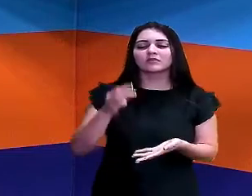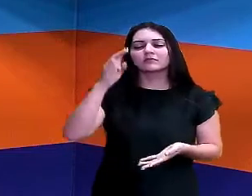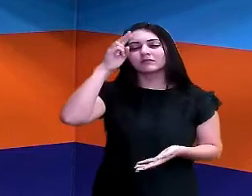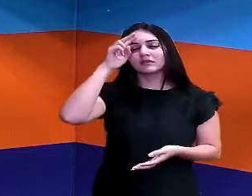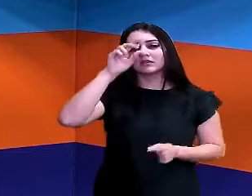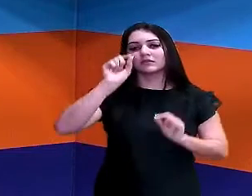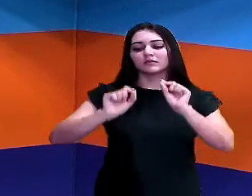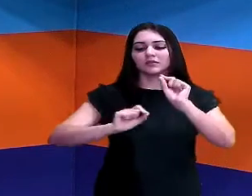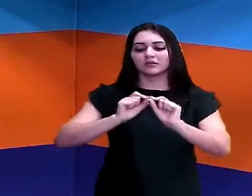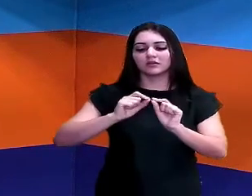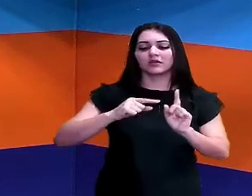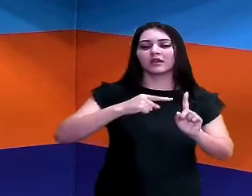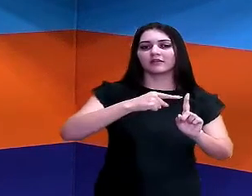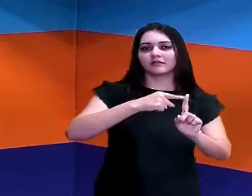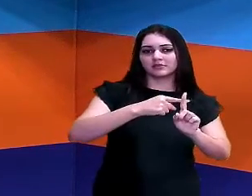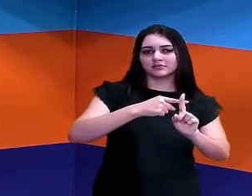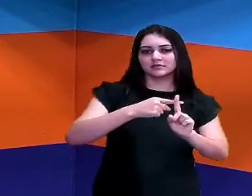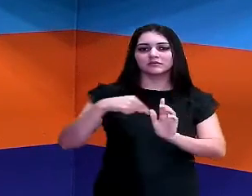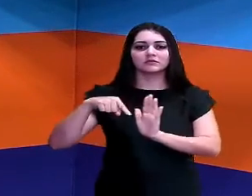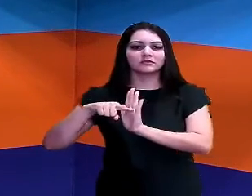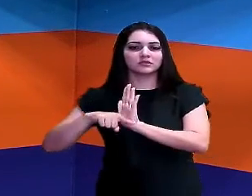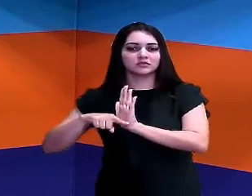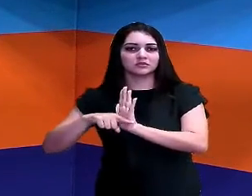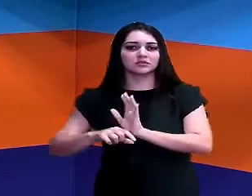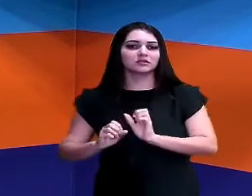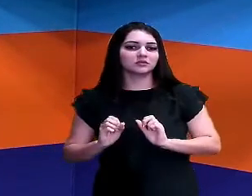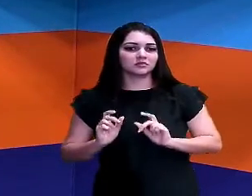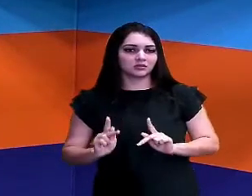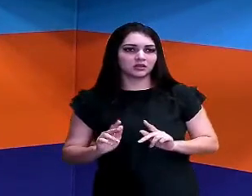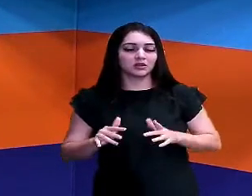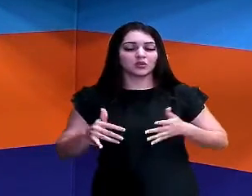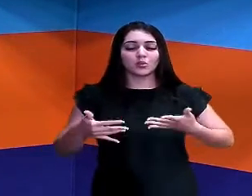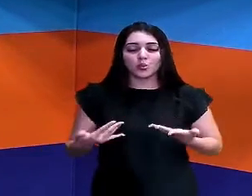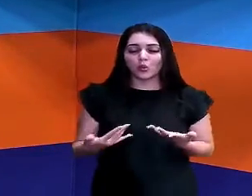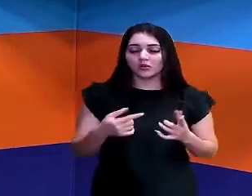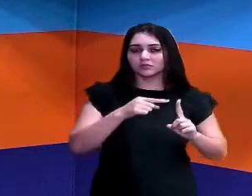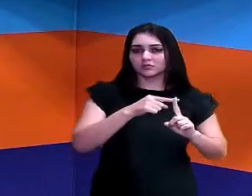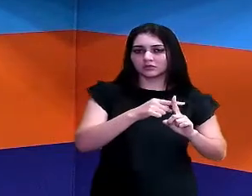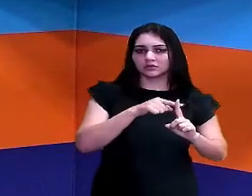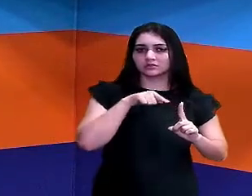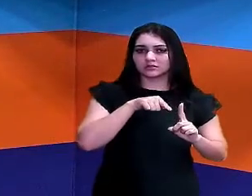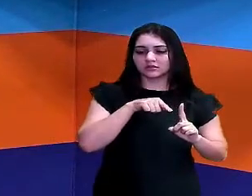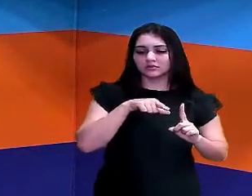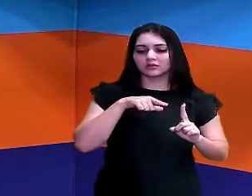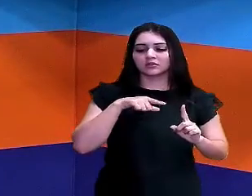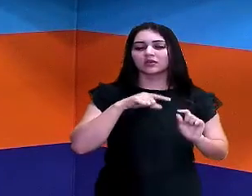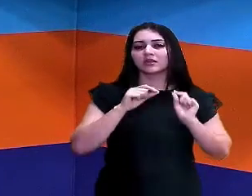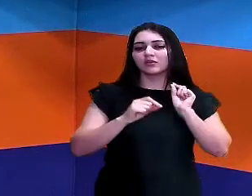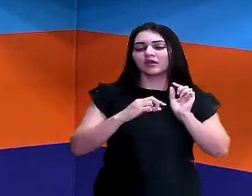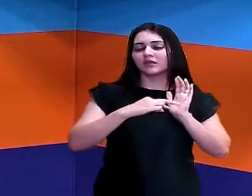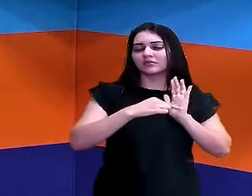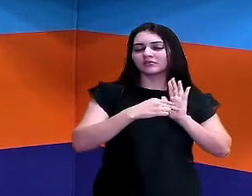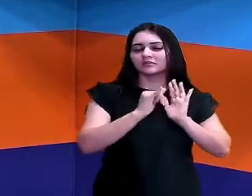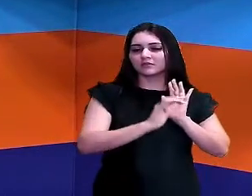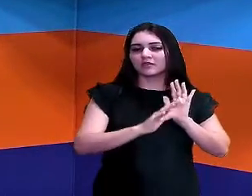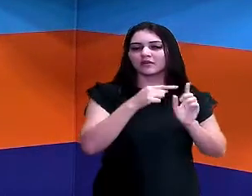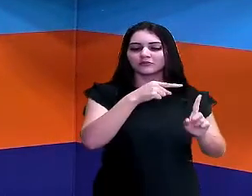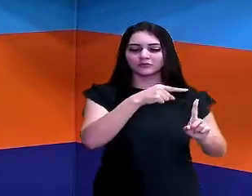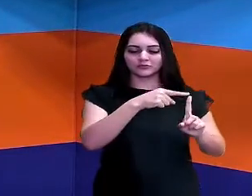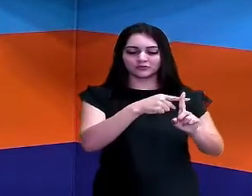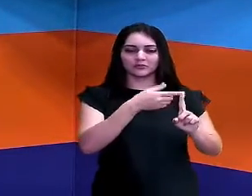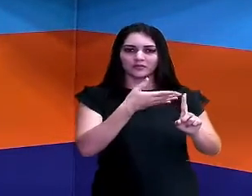relembrar adição e subtração, tá bom? Quando é adição, a gente tem o símbolozinho de mais,